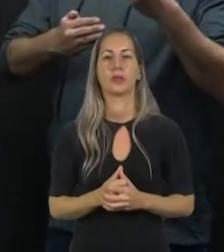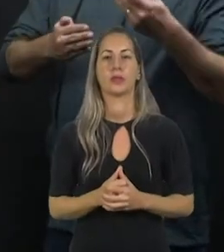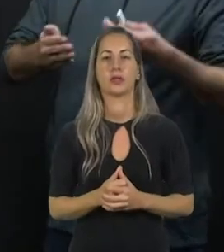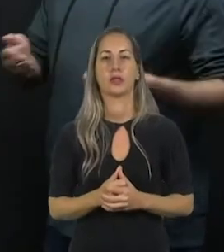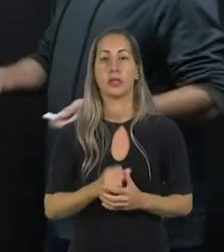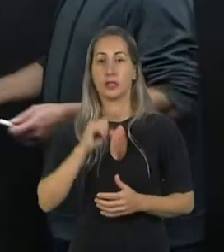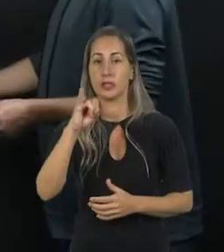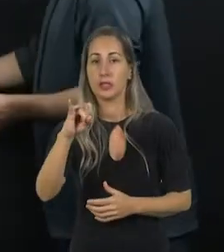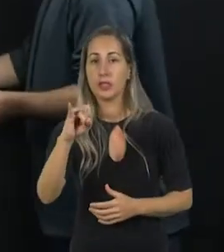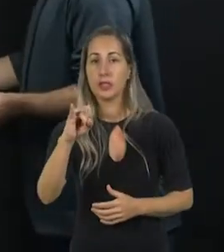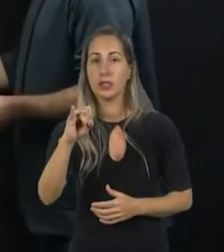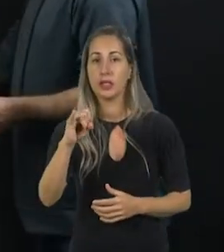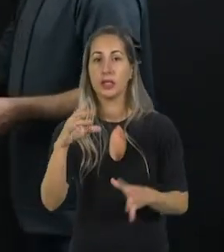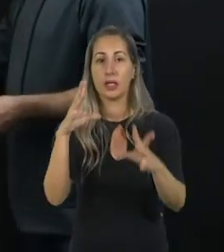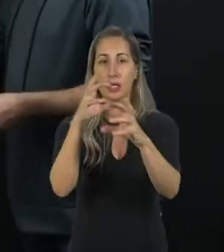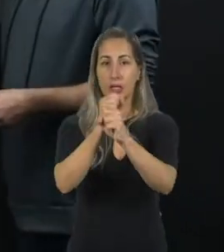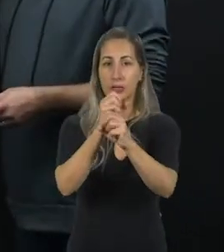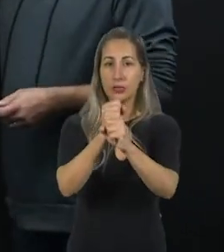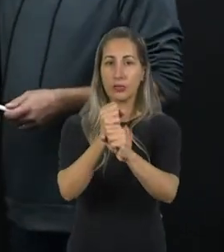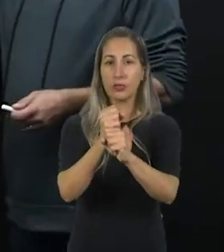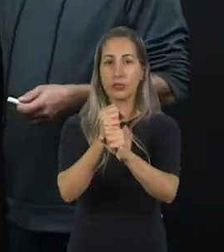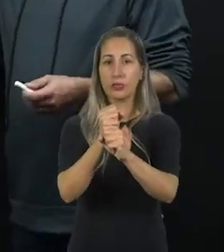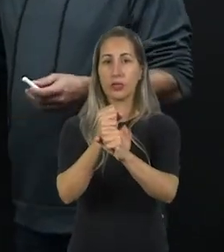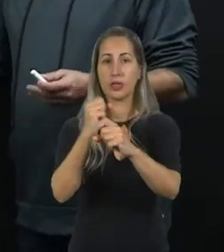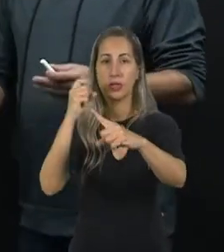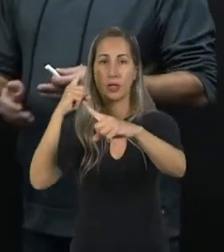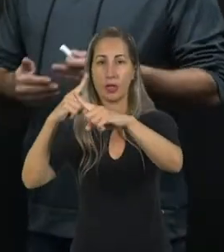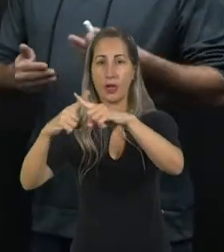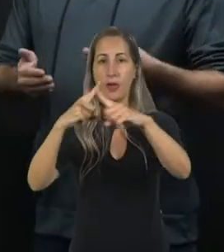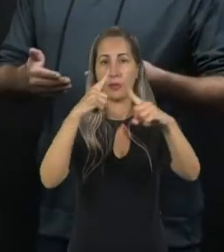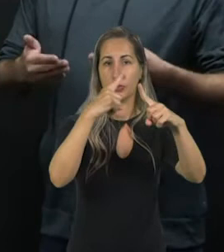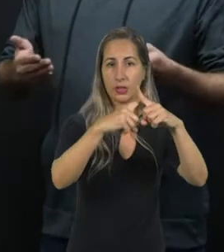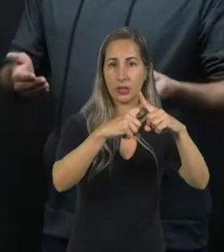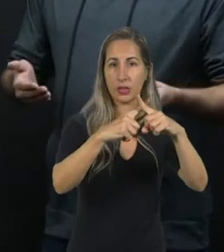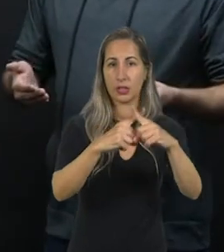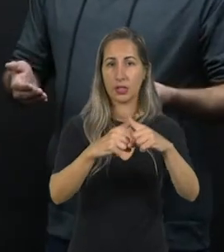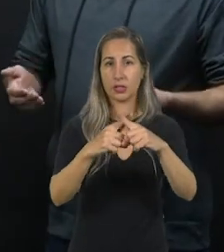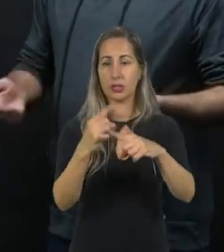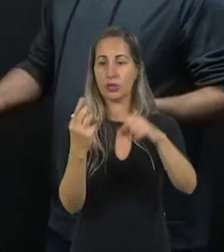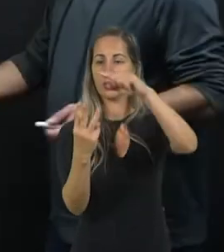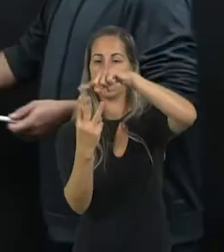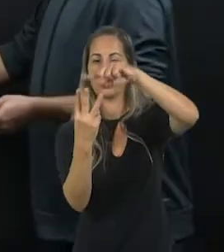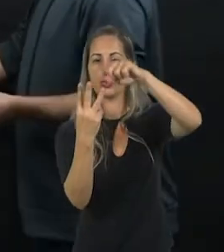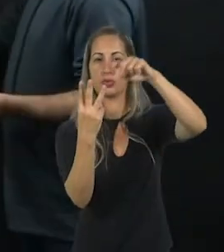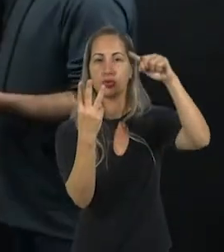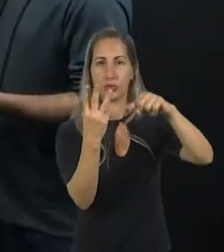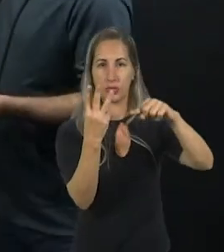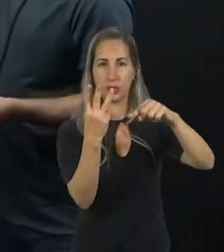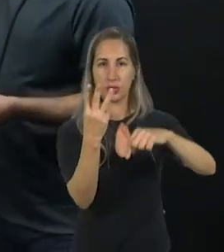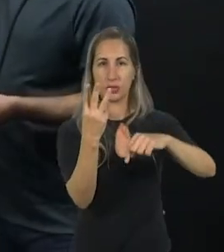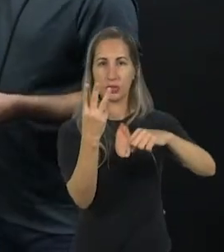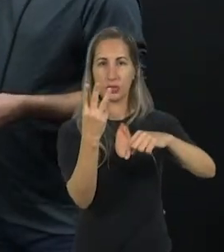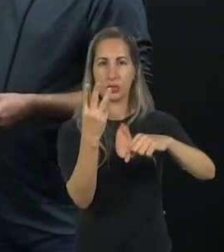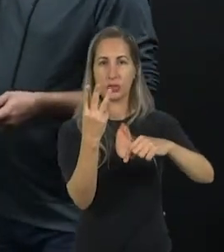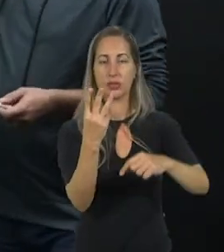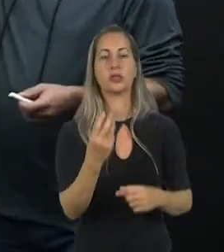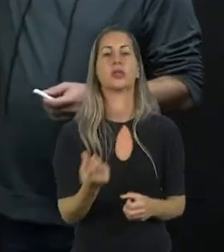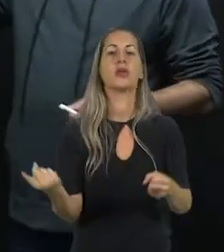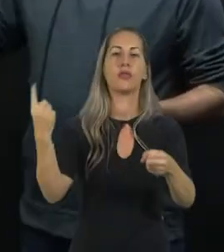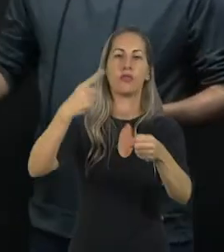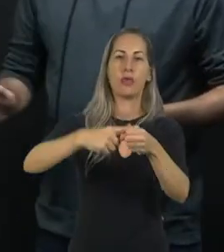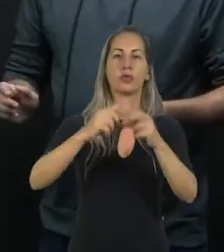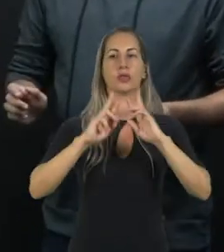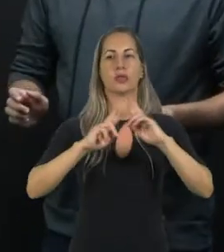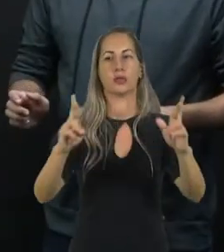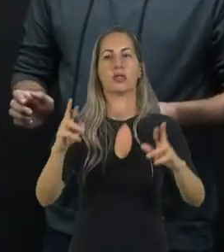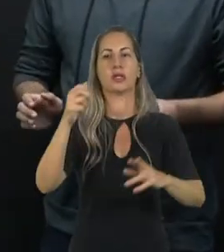se de repente você resolvesse essa multiplicação desses 3 elementos, você volta como resultado